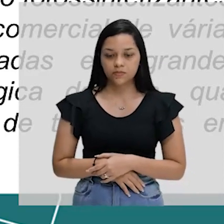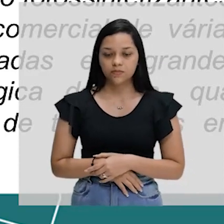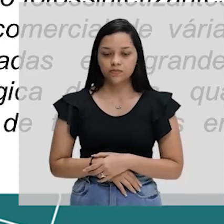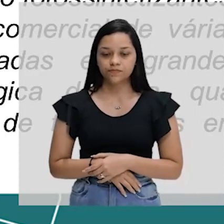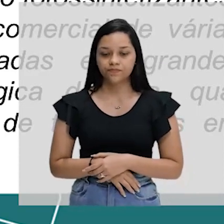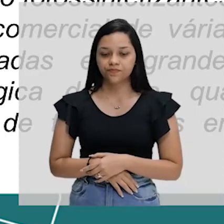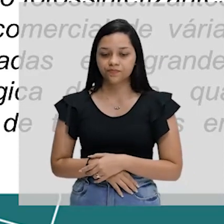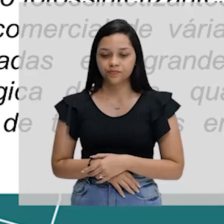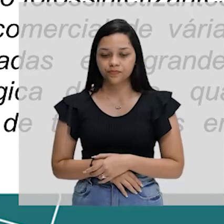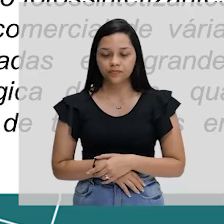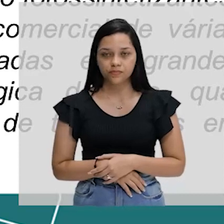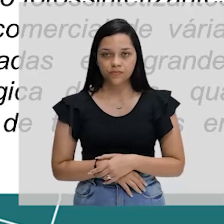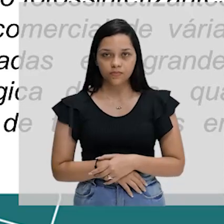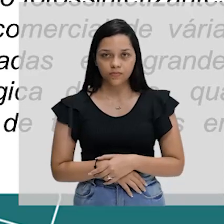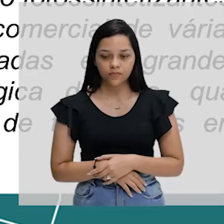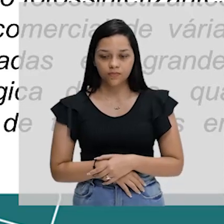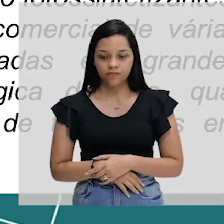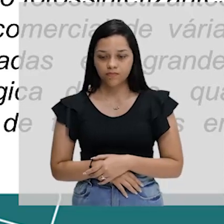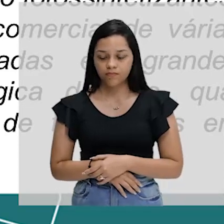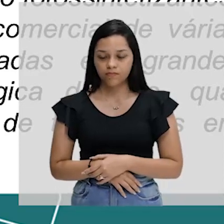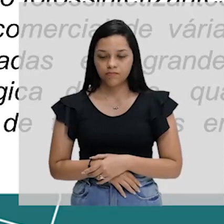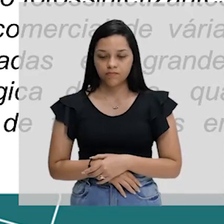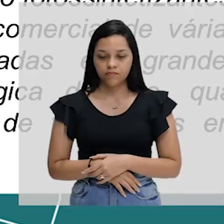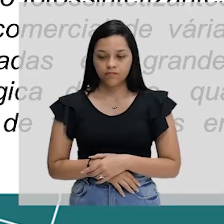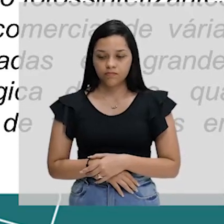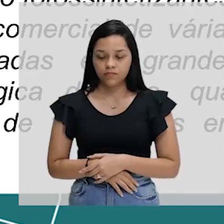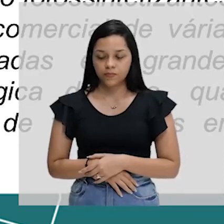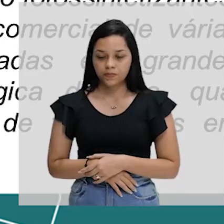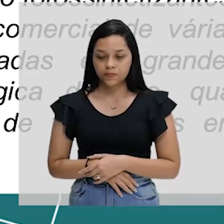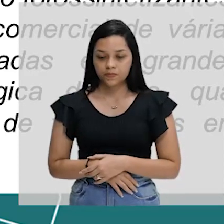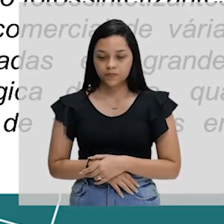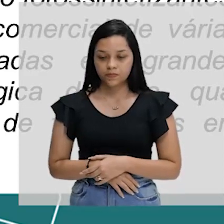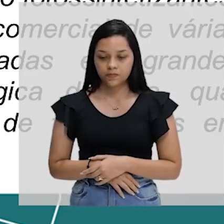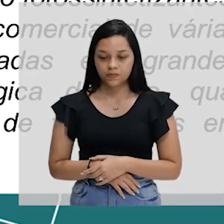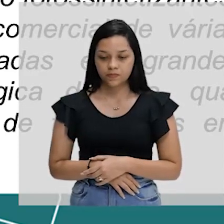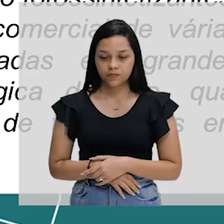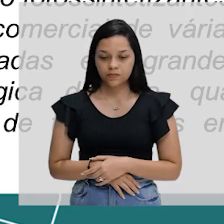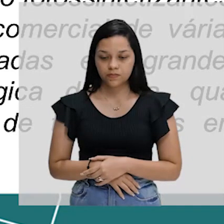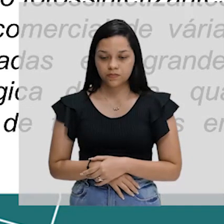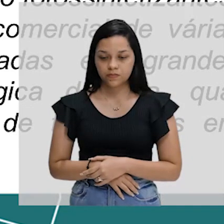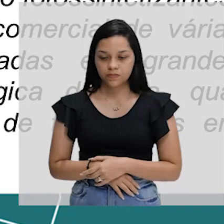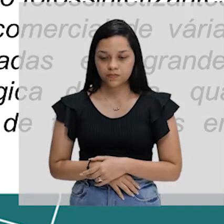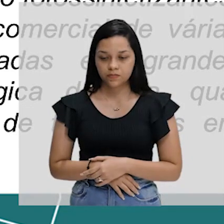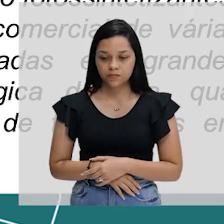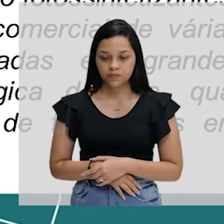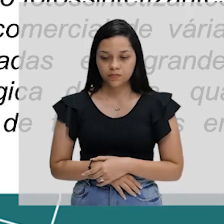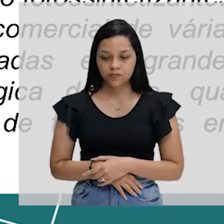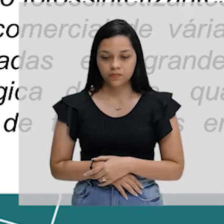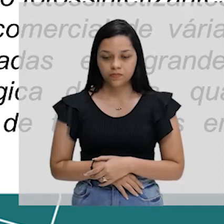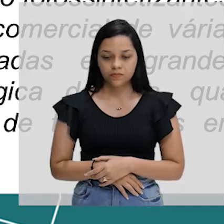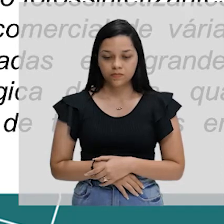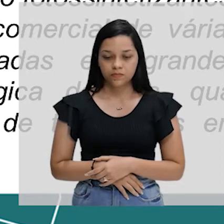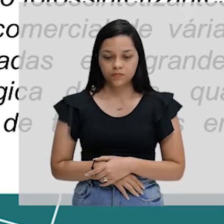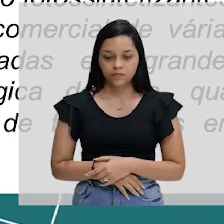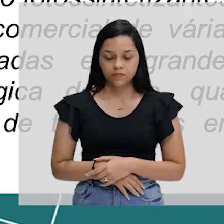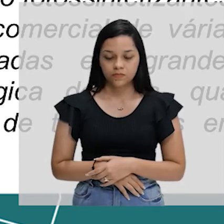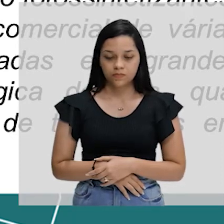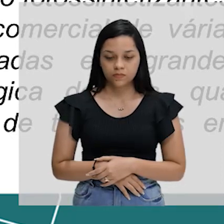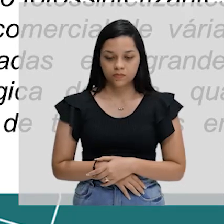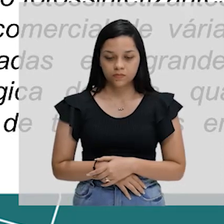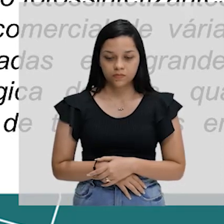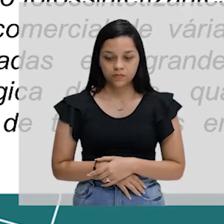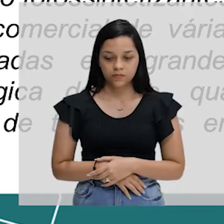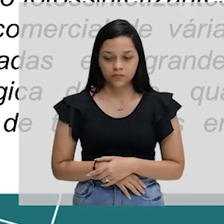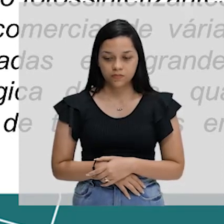leveduras, que são usadas para a produção comercial de várias proteínas recombinantes e que podem ser cultivadas